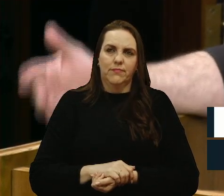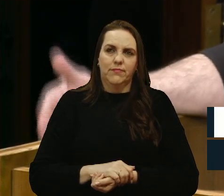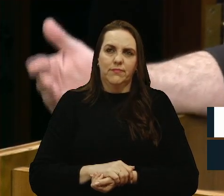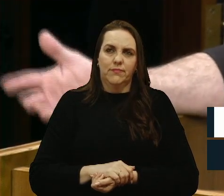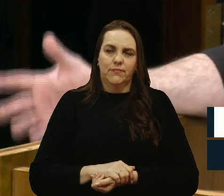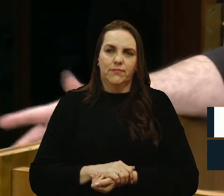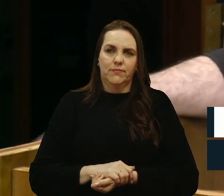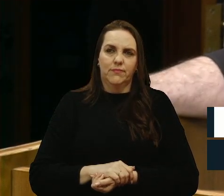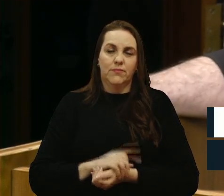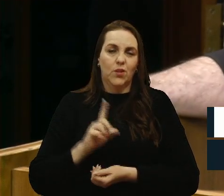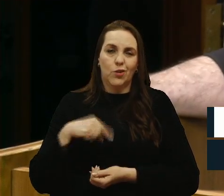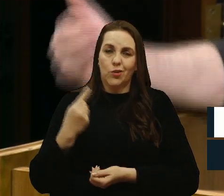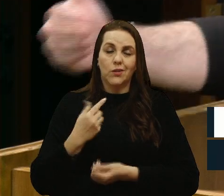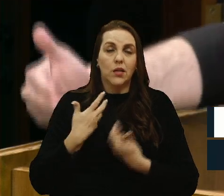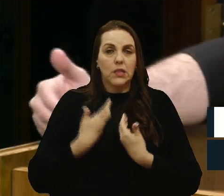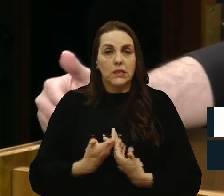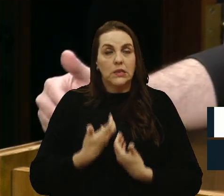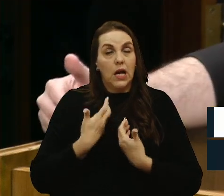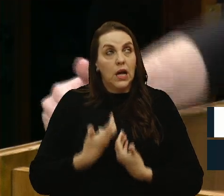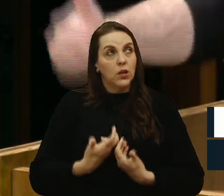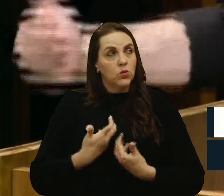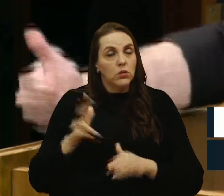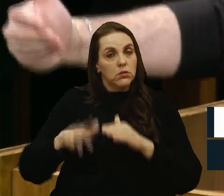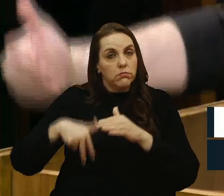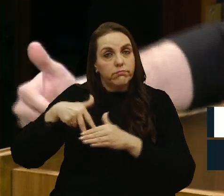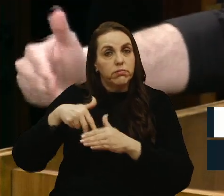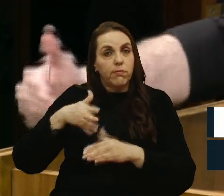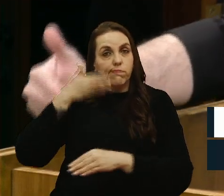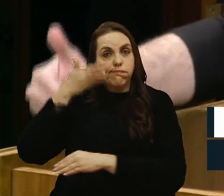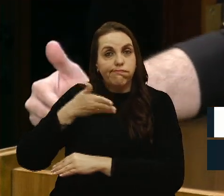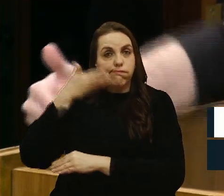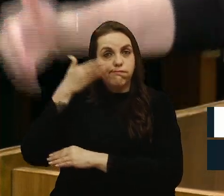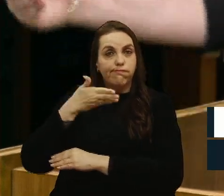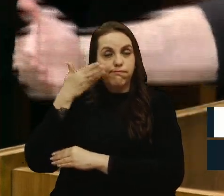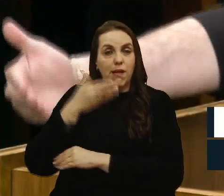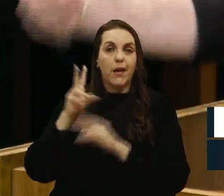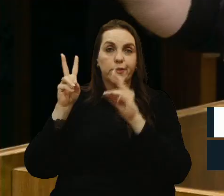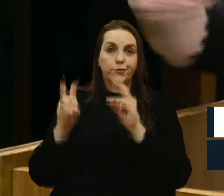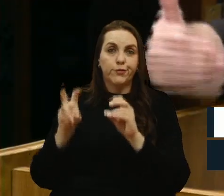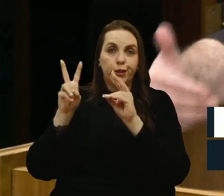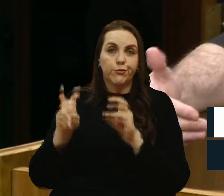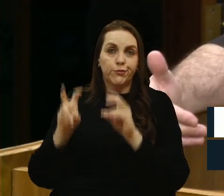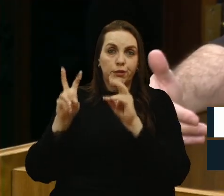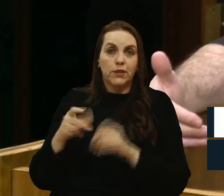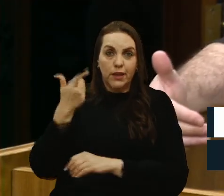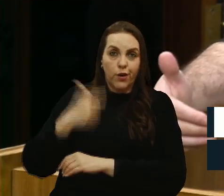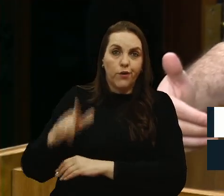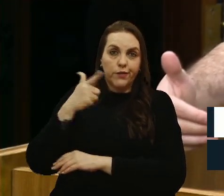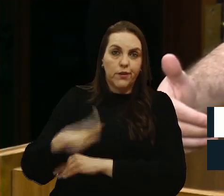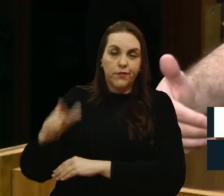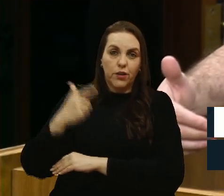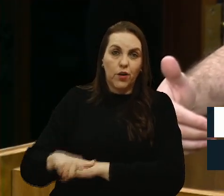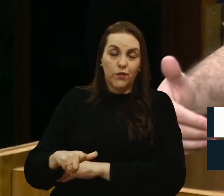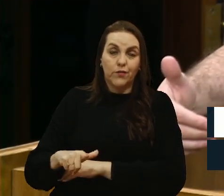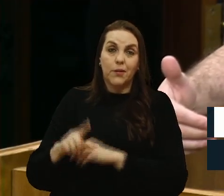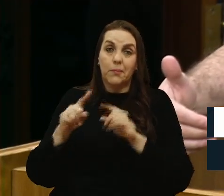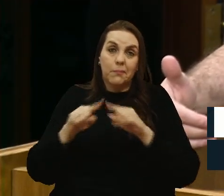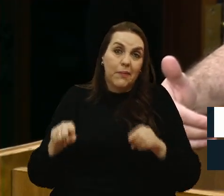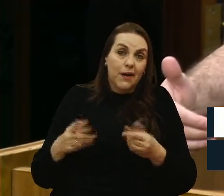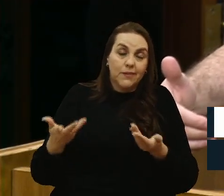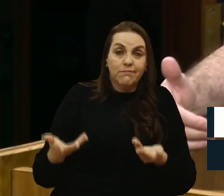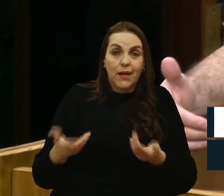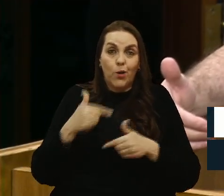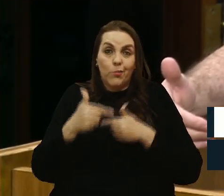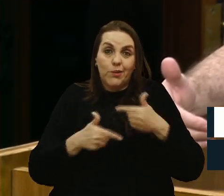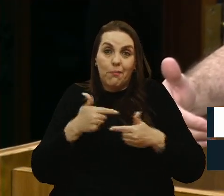A gente cansa de subir nessa tribuna e falar diversas vezes sobre esse assunto, mas, querendo ou não querendo, também faz parte do ofício